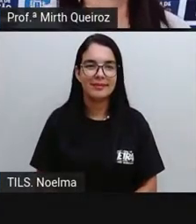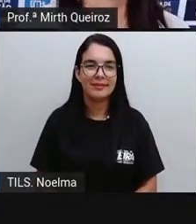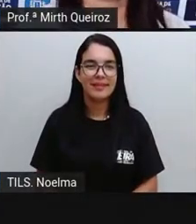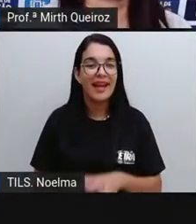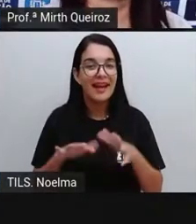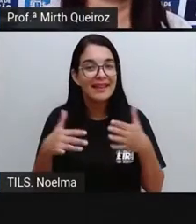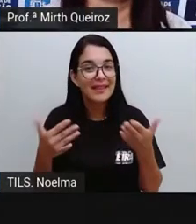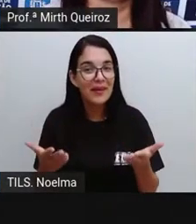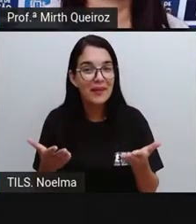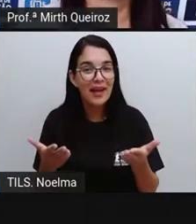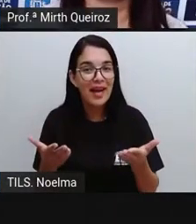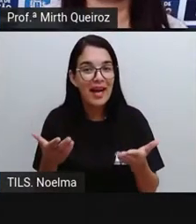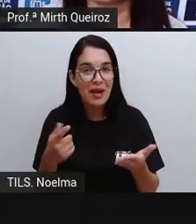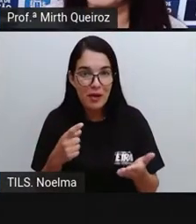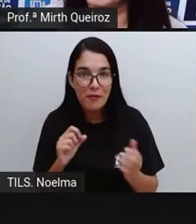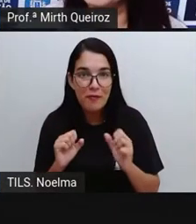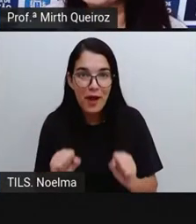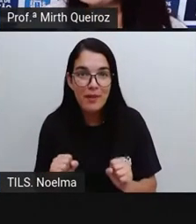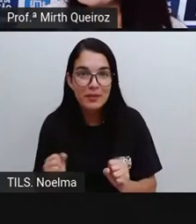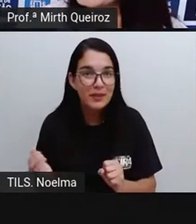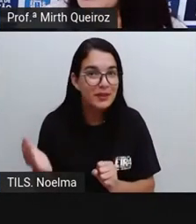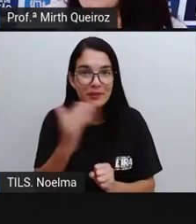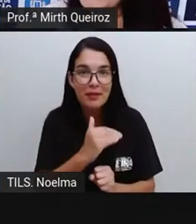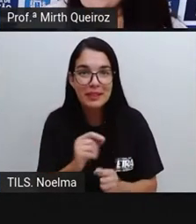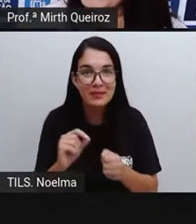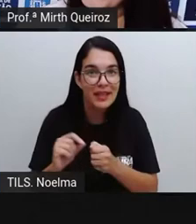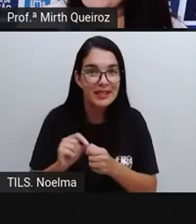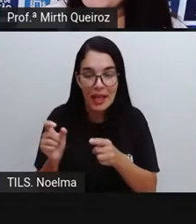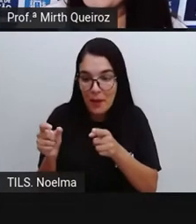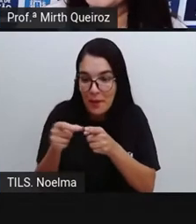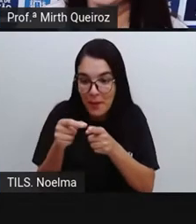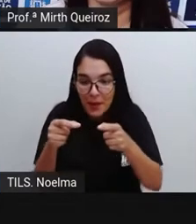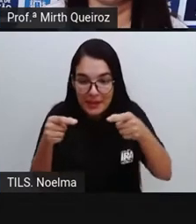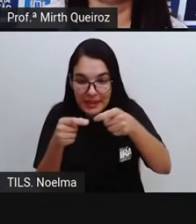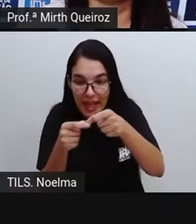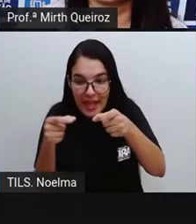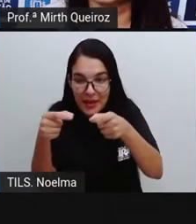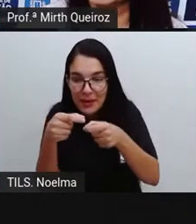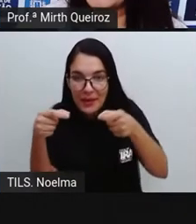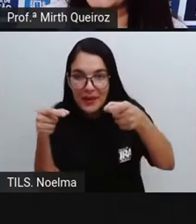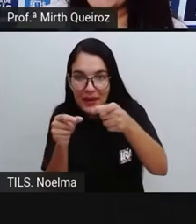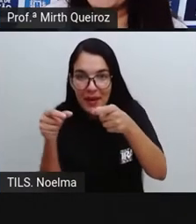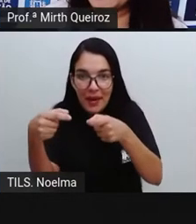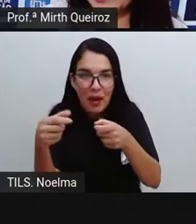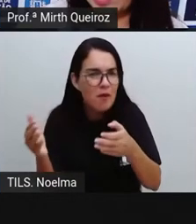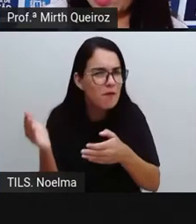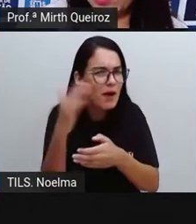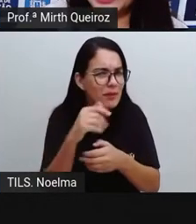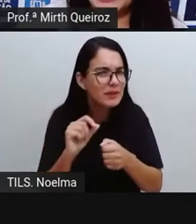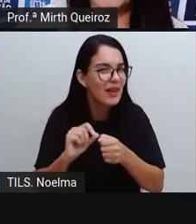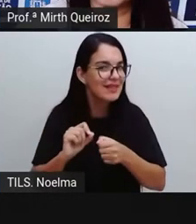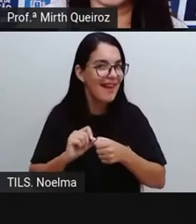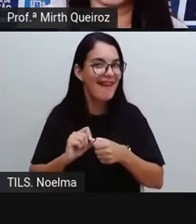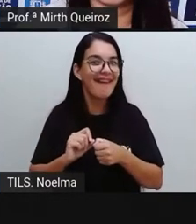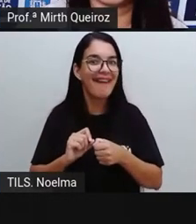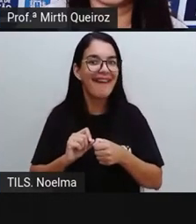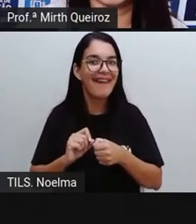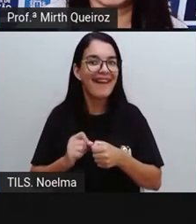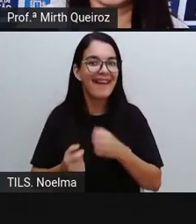pessoal. Que tal nós fazermos um mosaico? O que vocês acham? Vamos fazer um